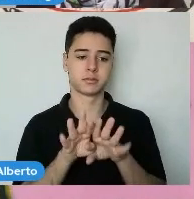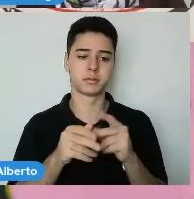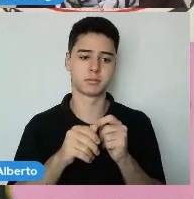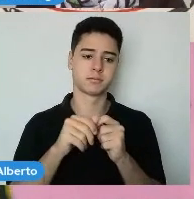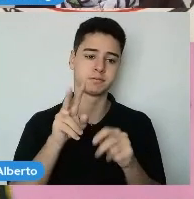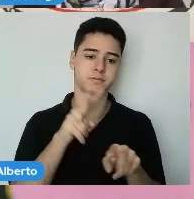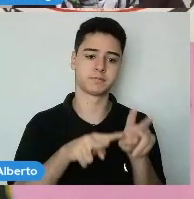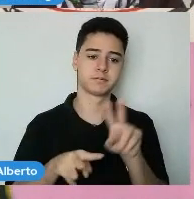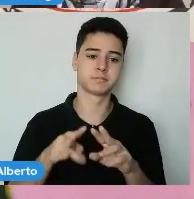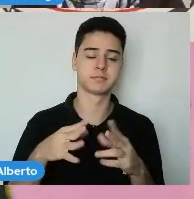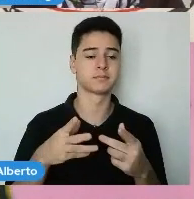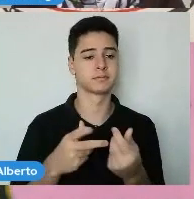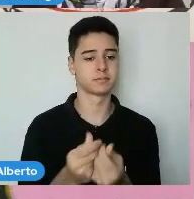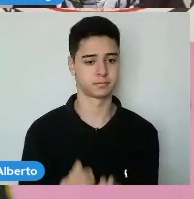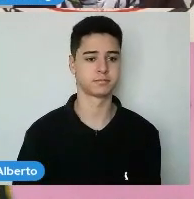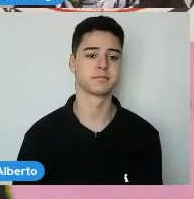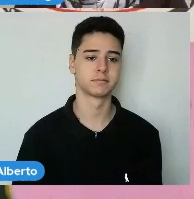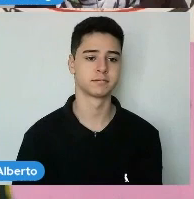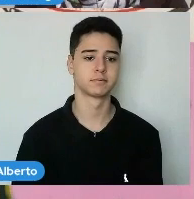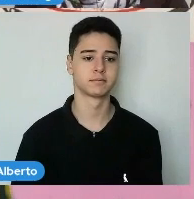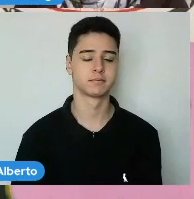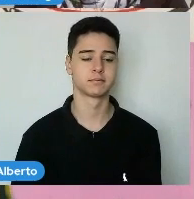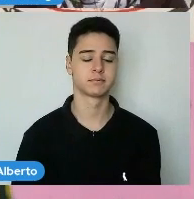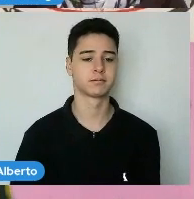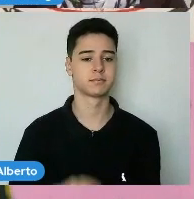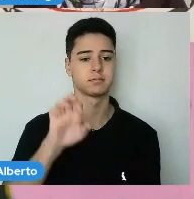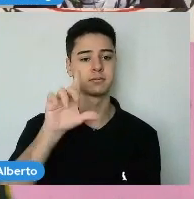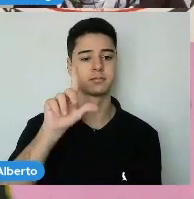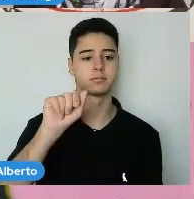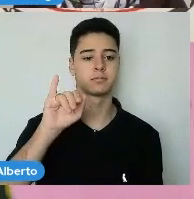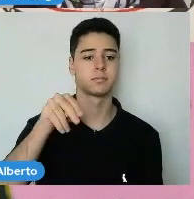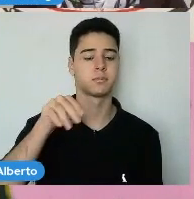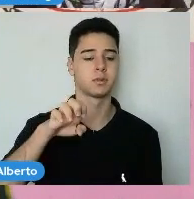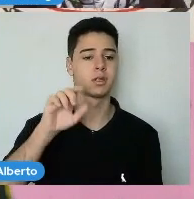como interventor. A Elaine Davidson,